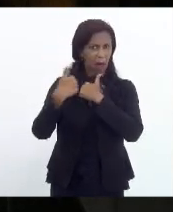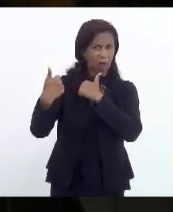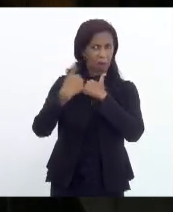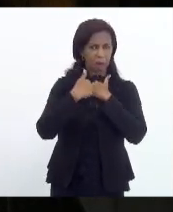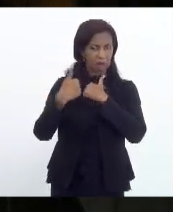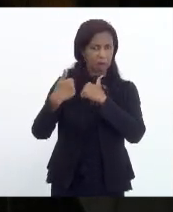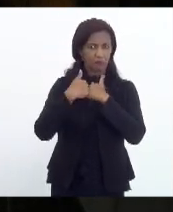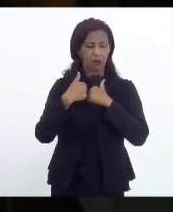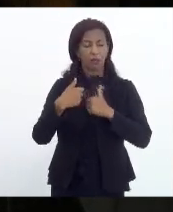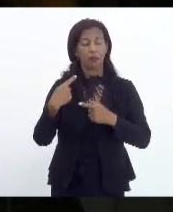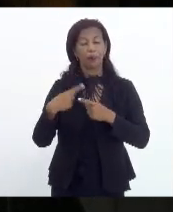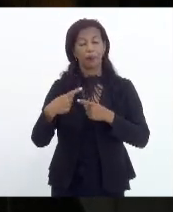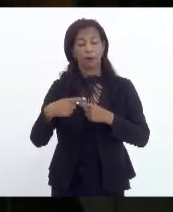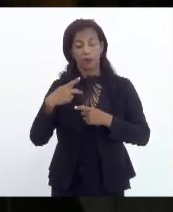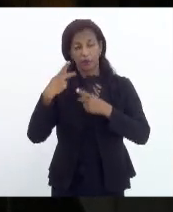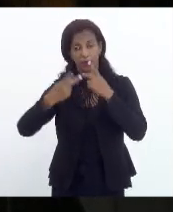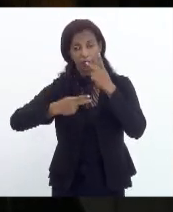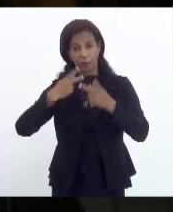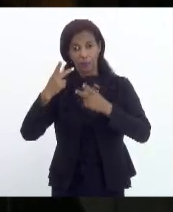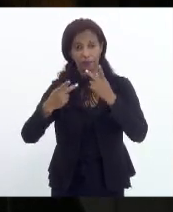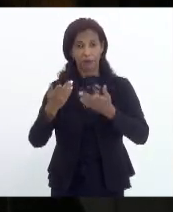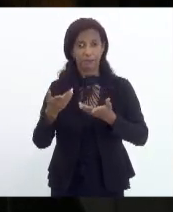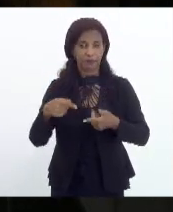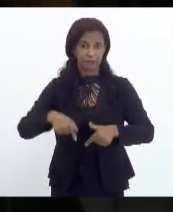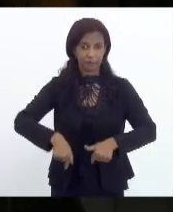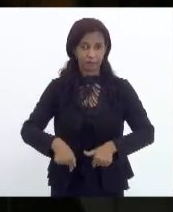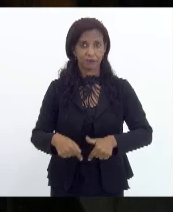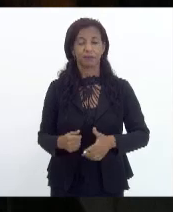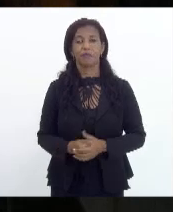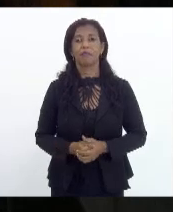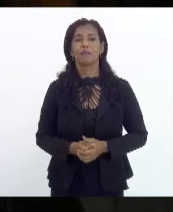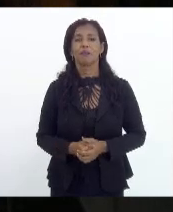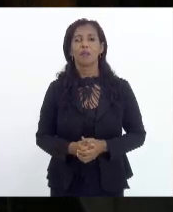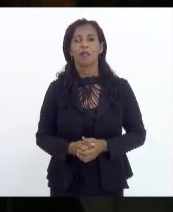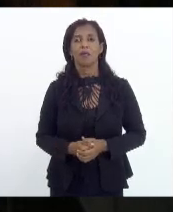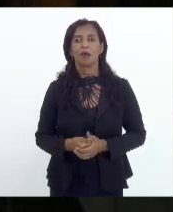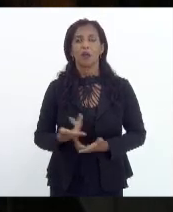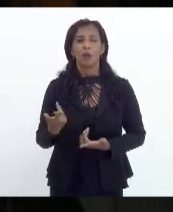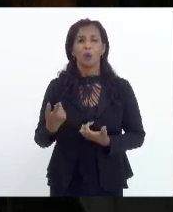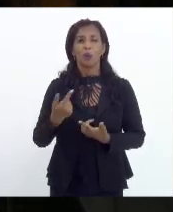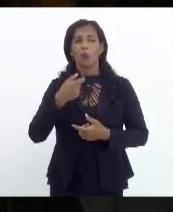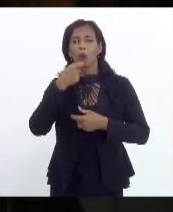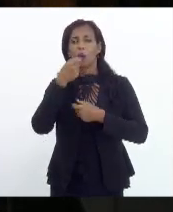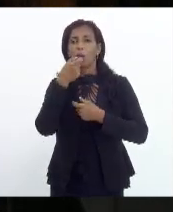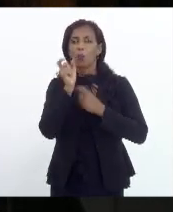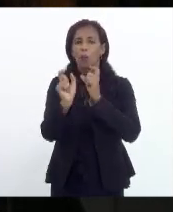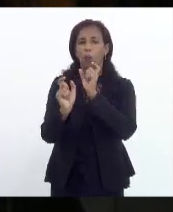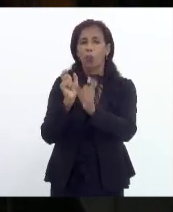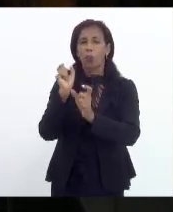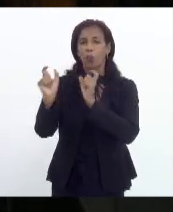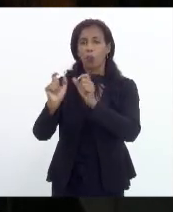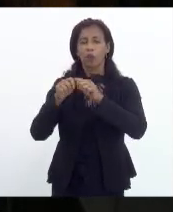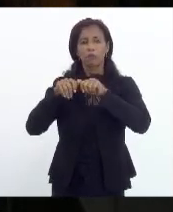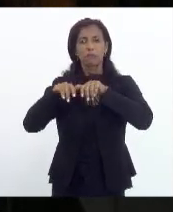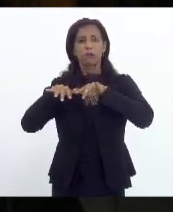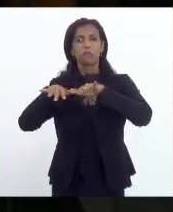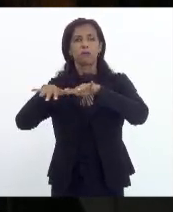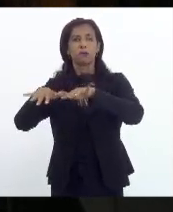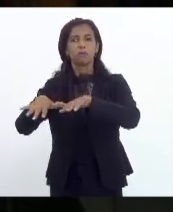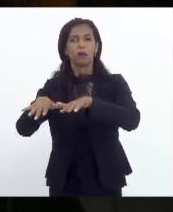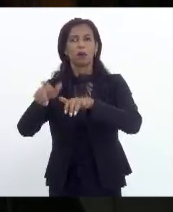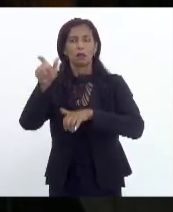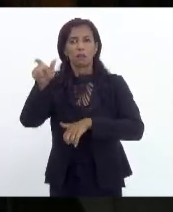e pelas duras queridos cazaque que fez aquele negacionismo que tomava conta